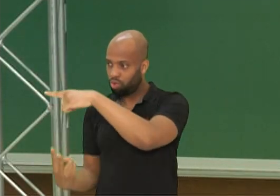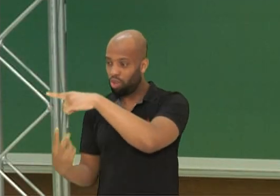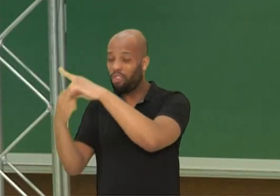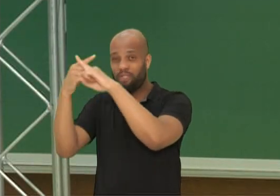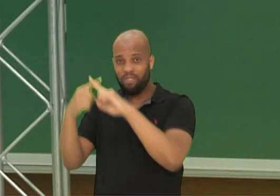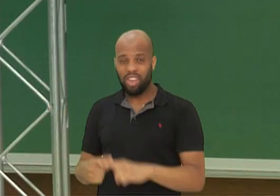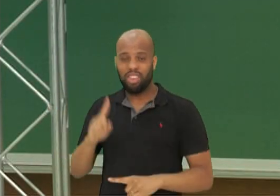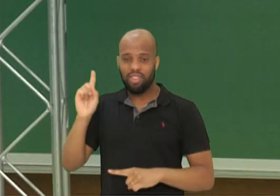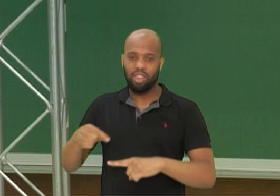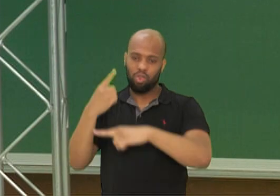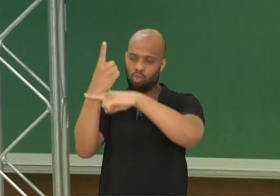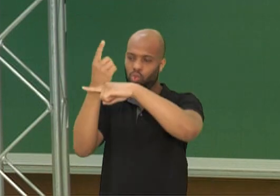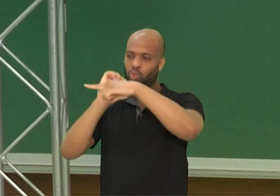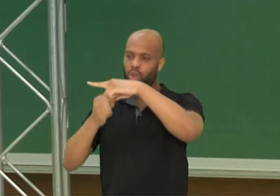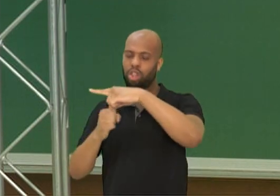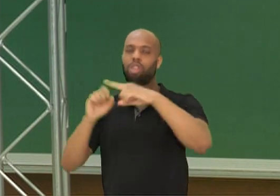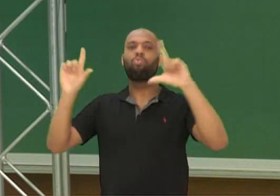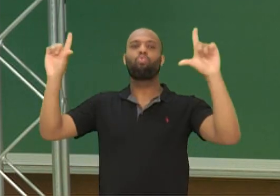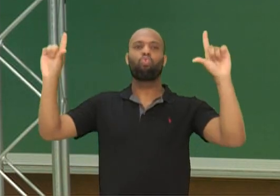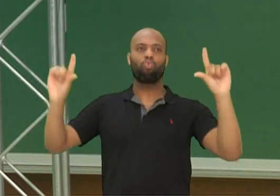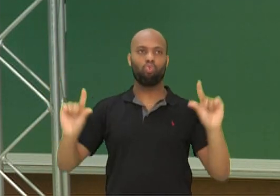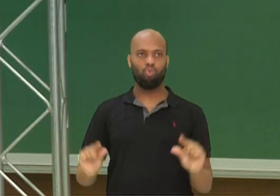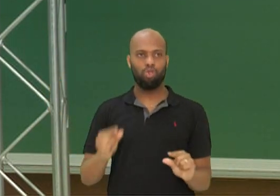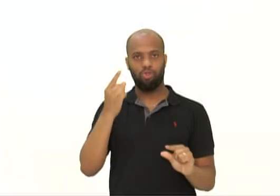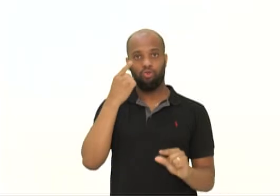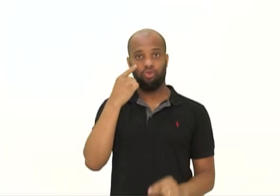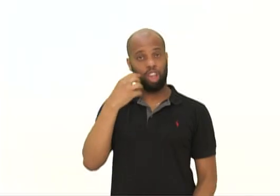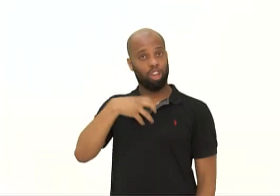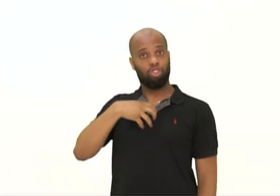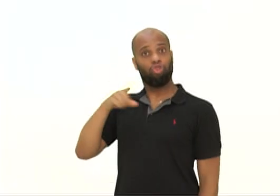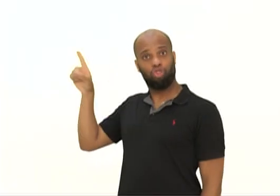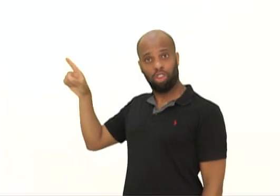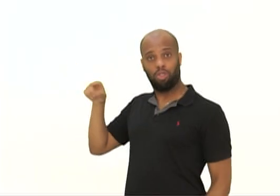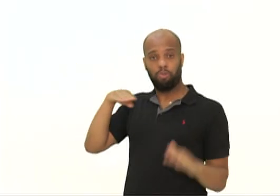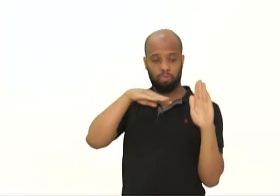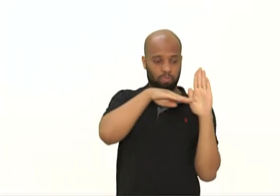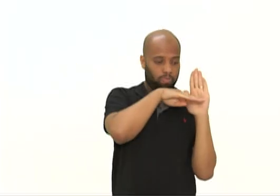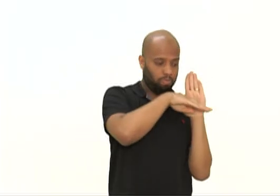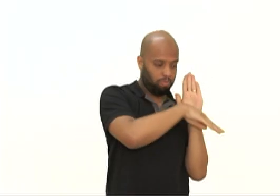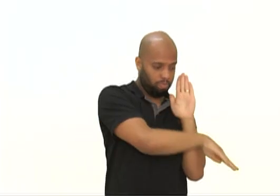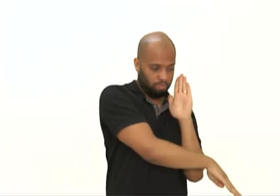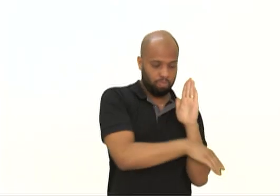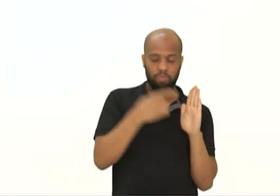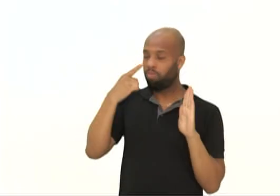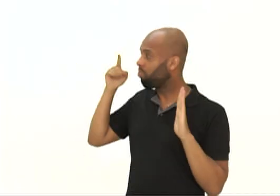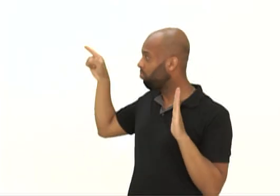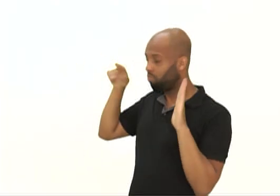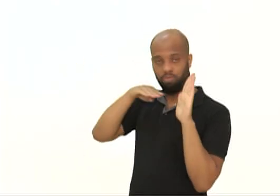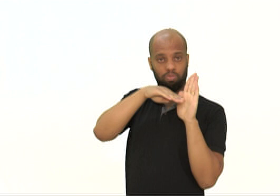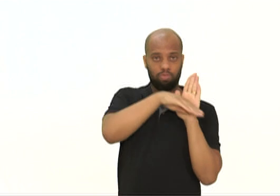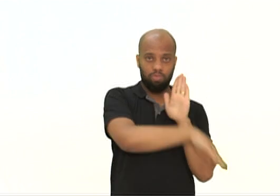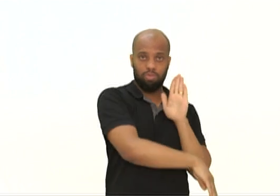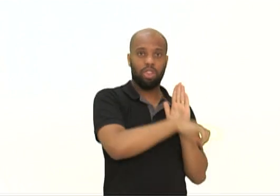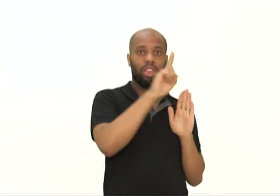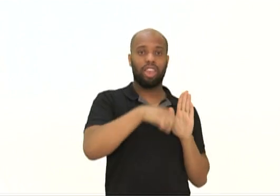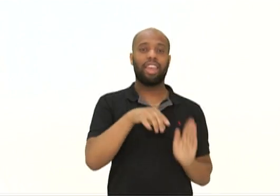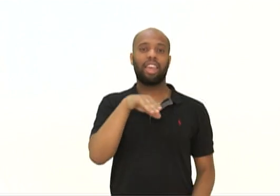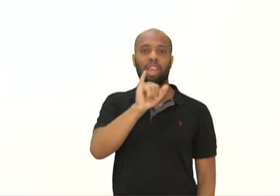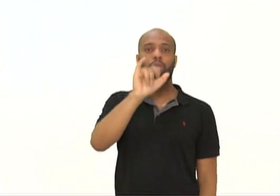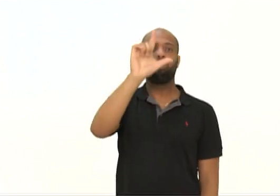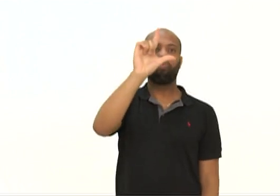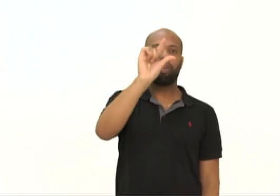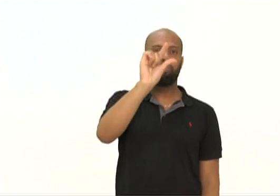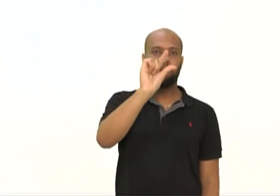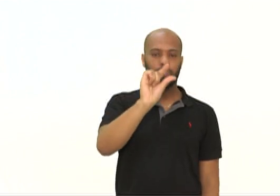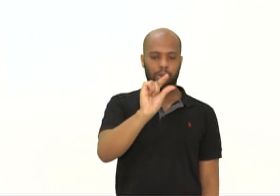o gráfico decrescente aqui na tela. Ó. Decrescente. Os valores de y vão